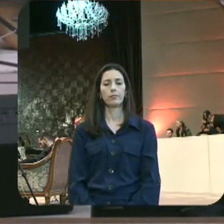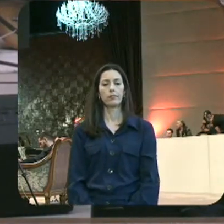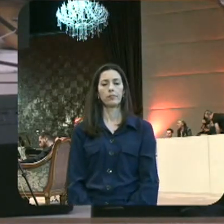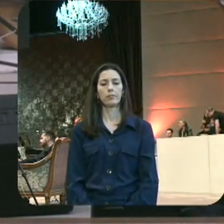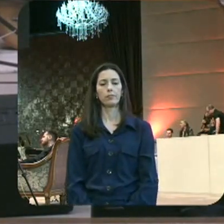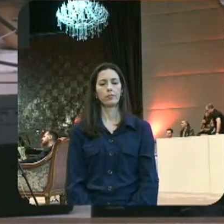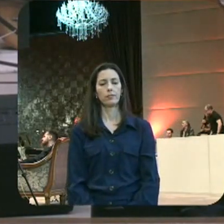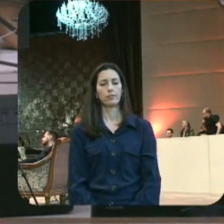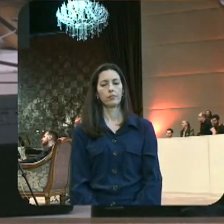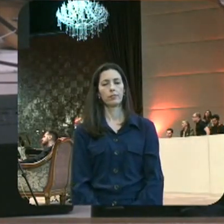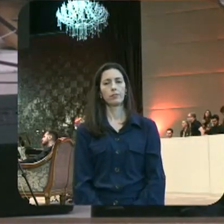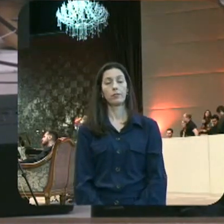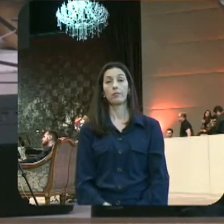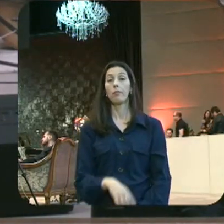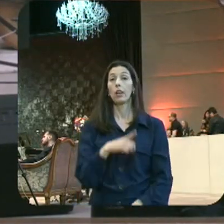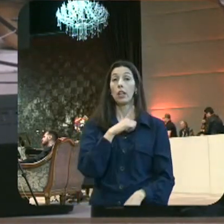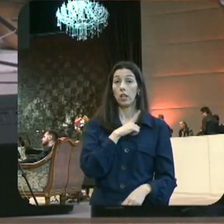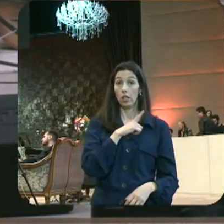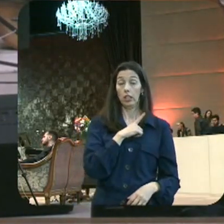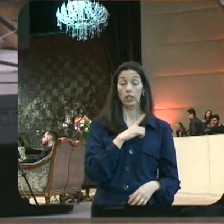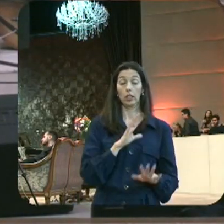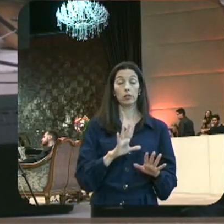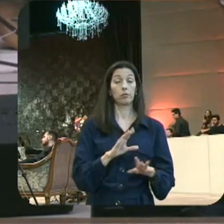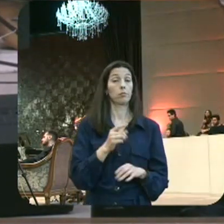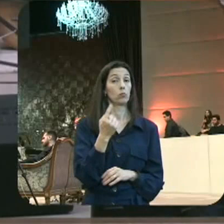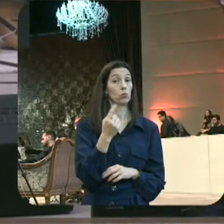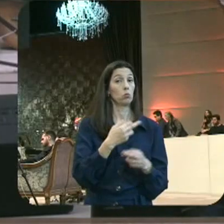Há uma tática de Satanás